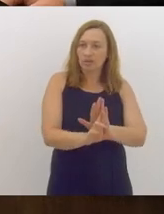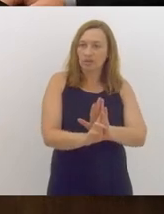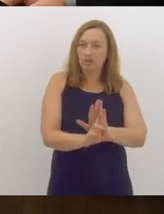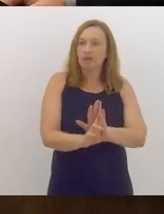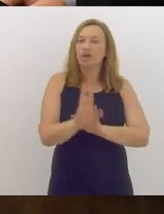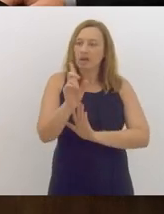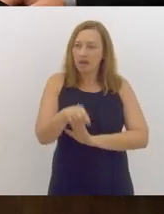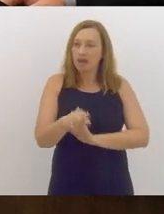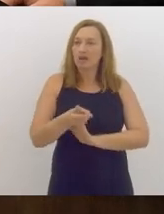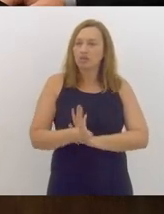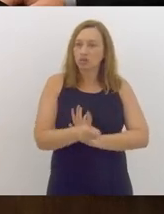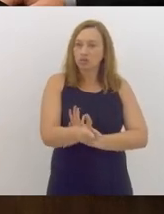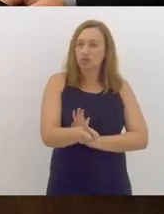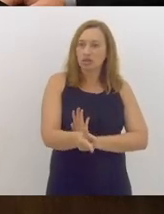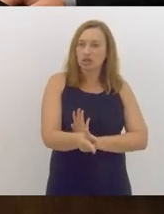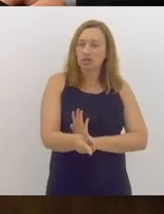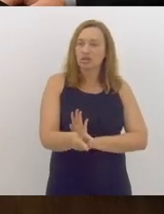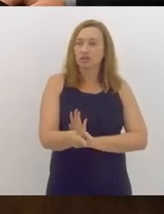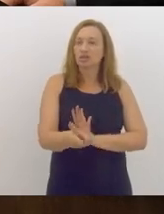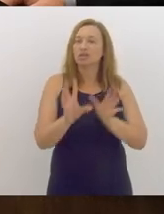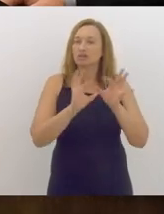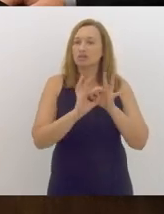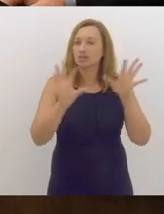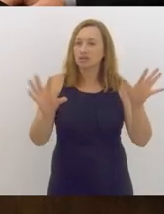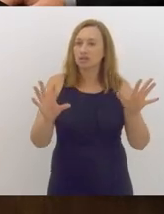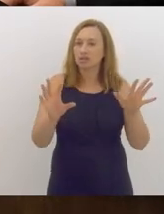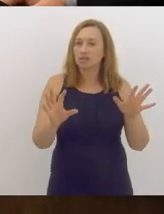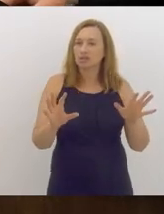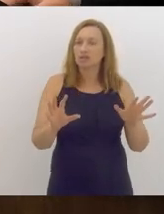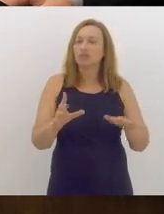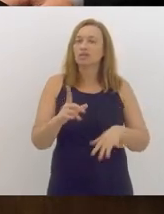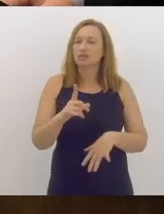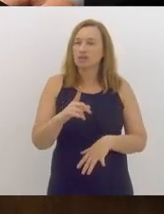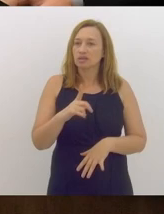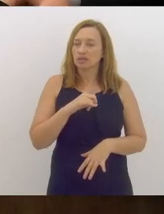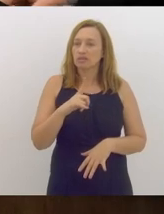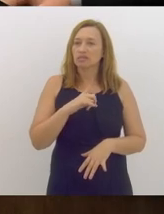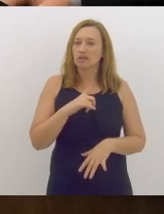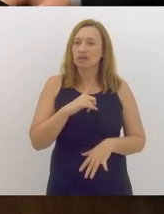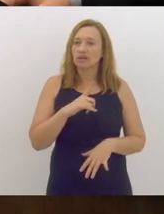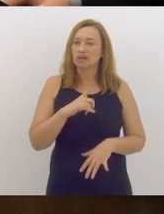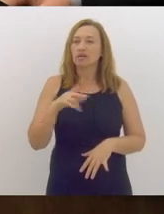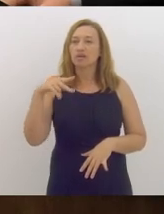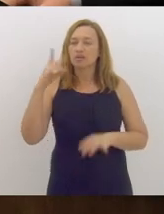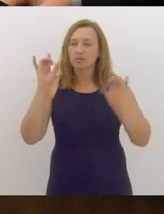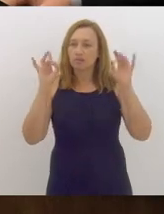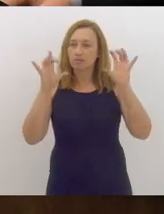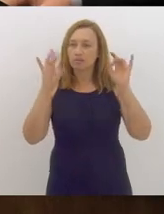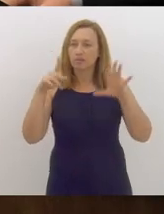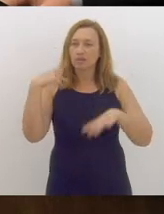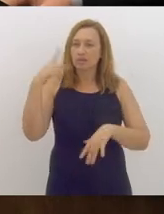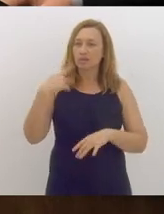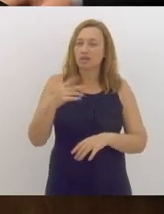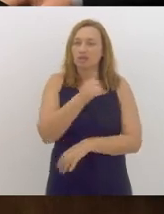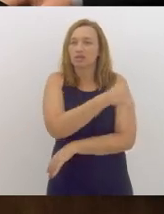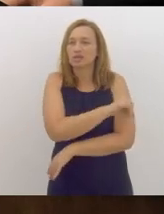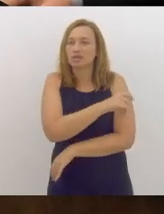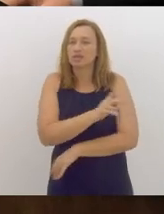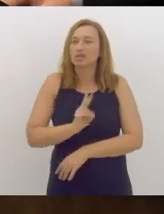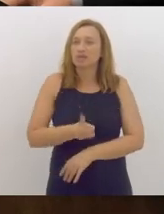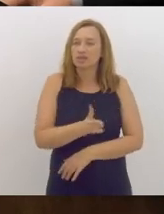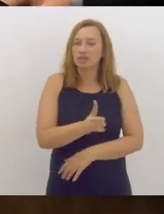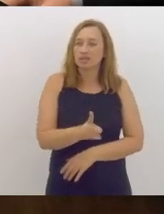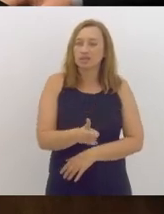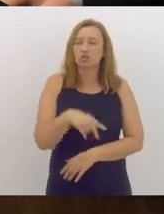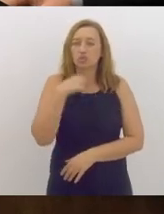é e continuará sendo, enquanto democracia tiver nesse mundo, o Parlamento Especial do Rio de Janeiro, que é sempre de vanguarda. Eu